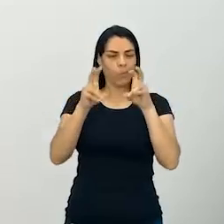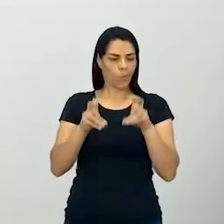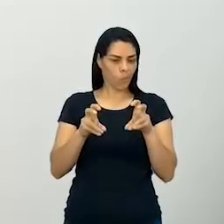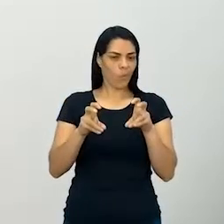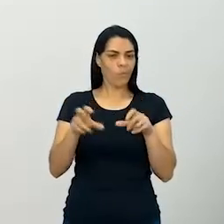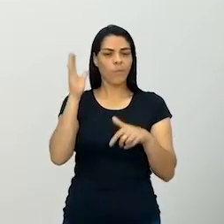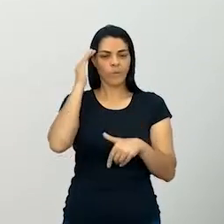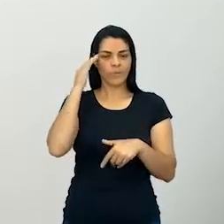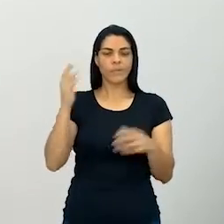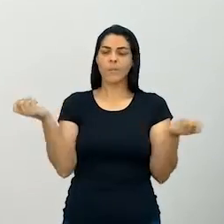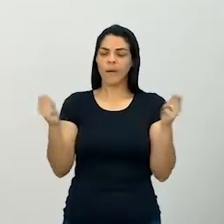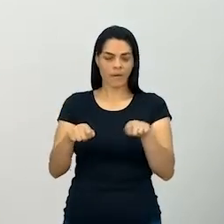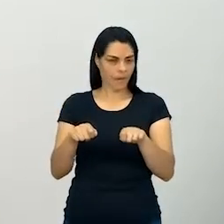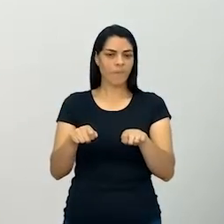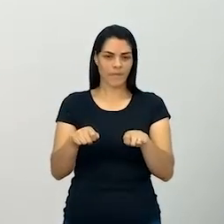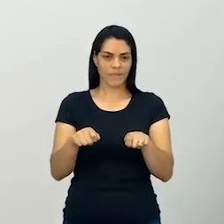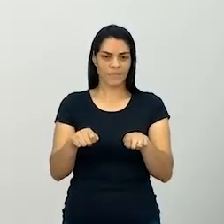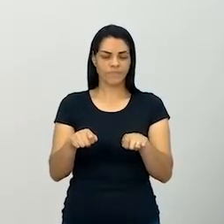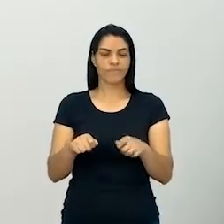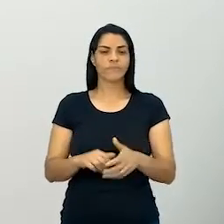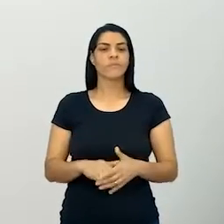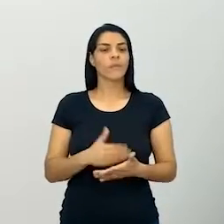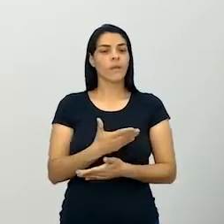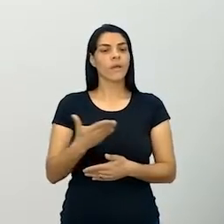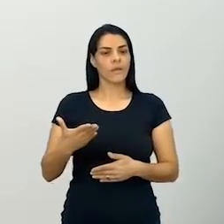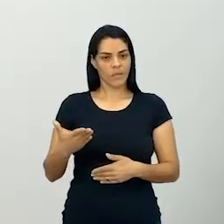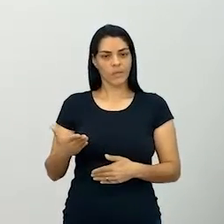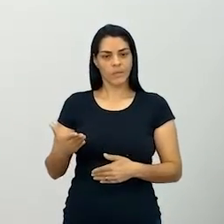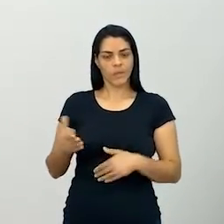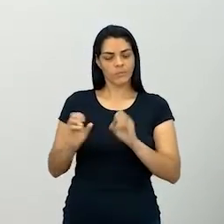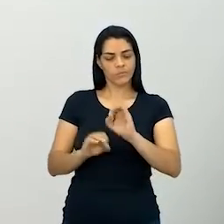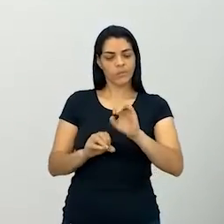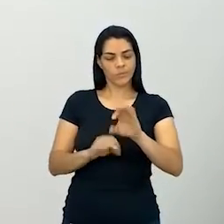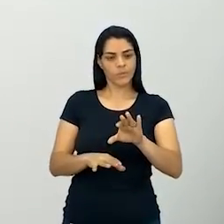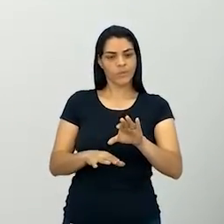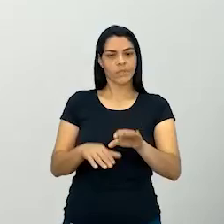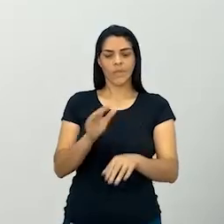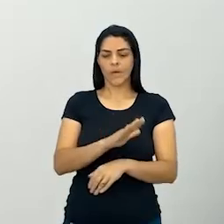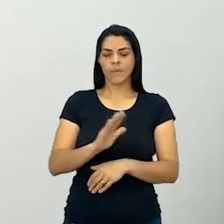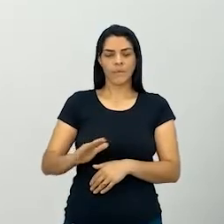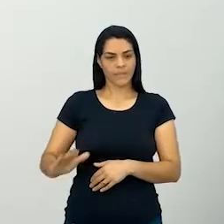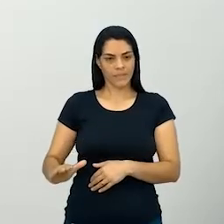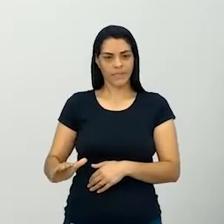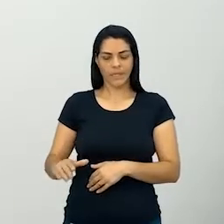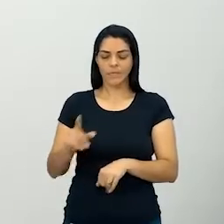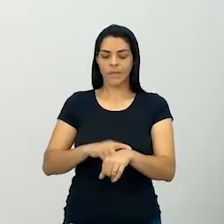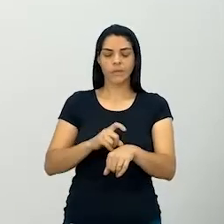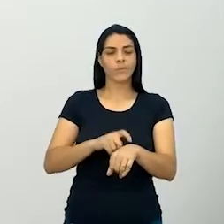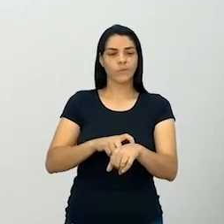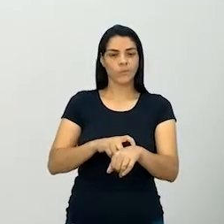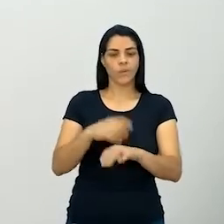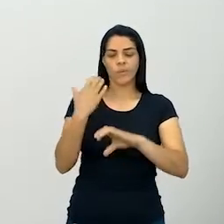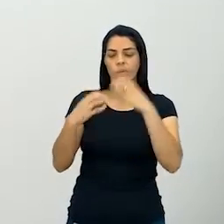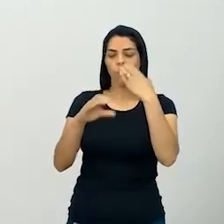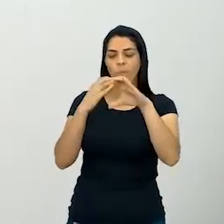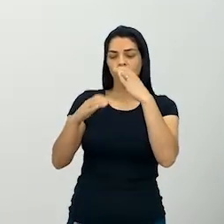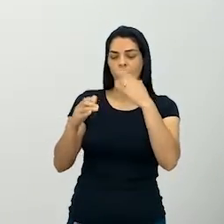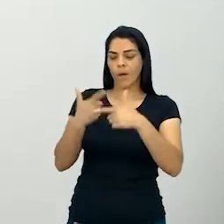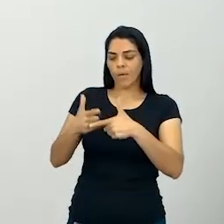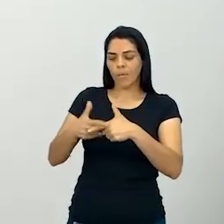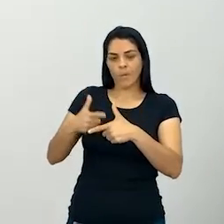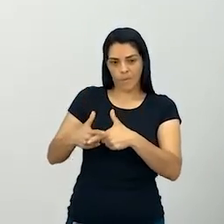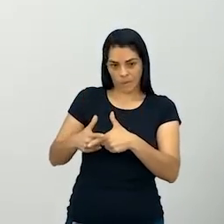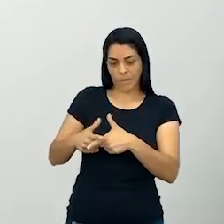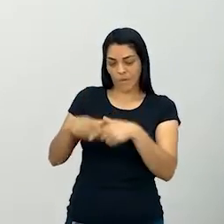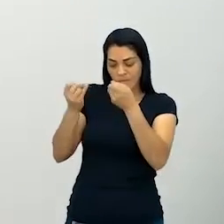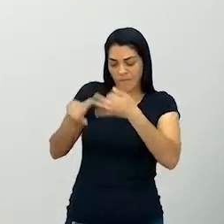que isso é possível. Então, nós vamos sim ensinar para as crianças que na hora de comunicar um problema, a gente vai falar qual